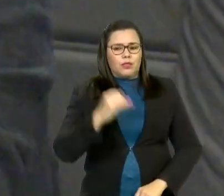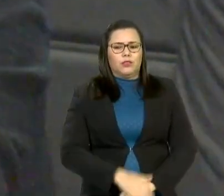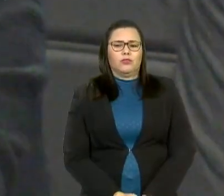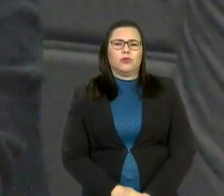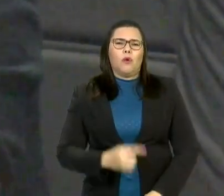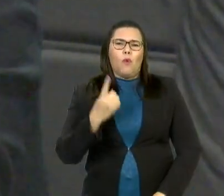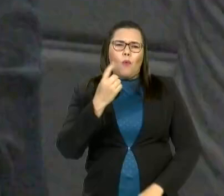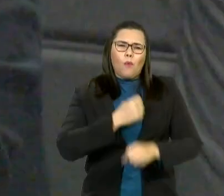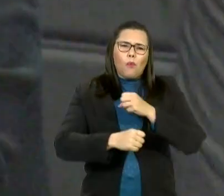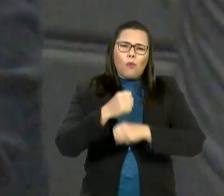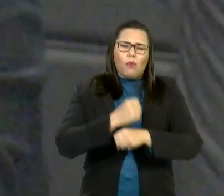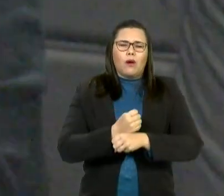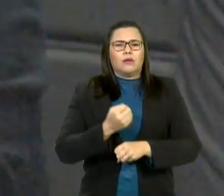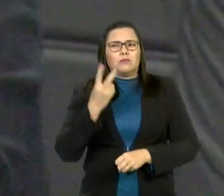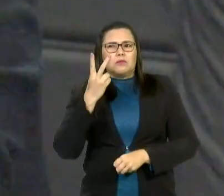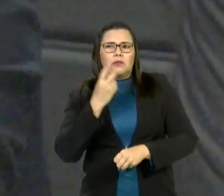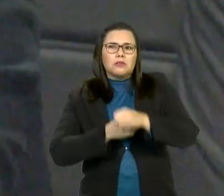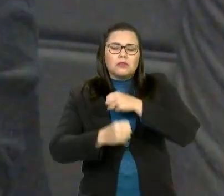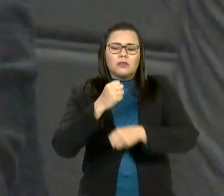há dois anos,